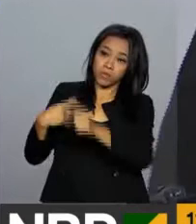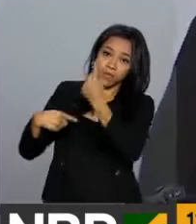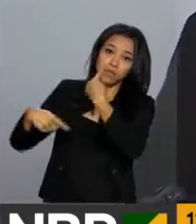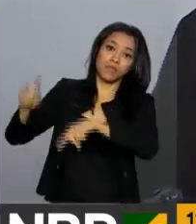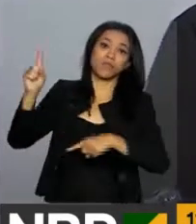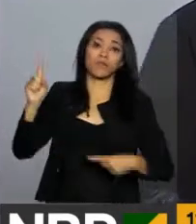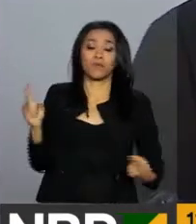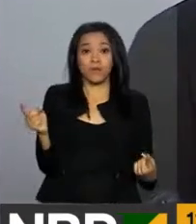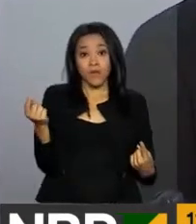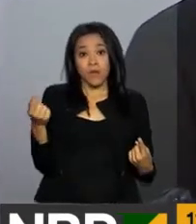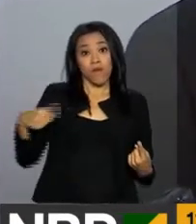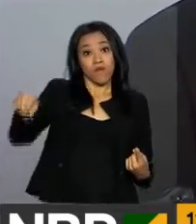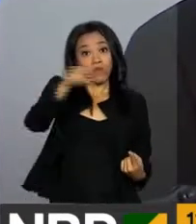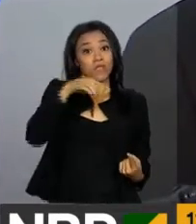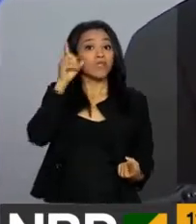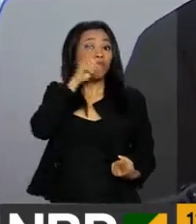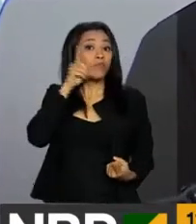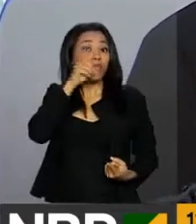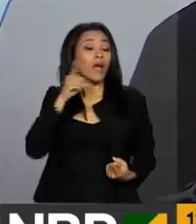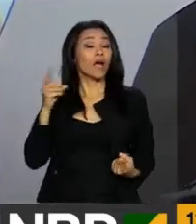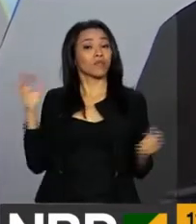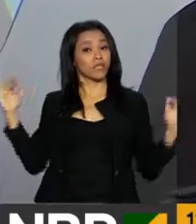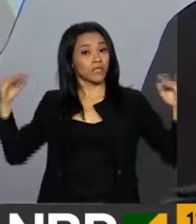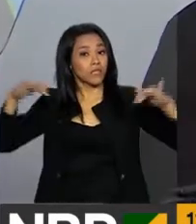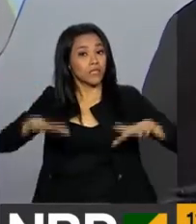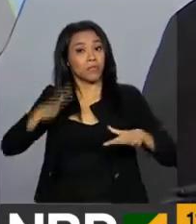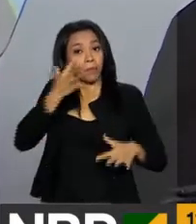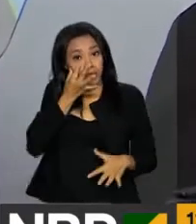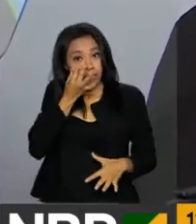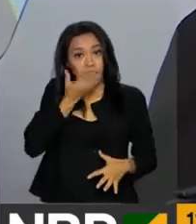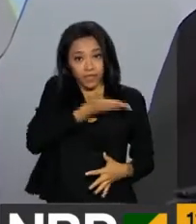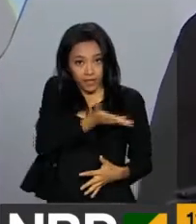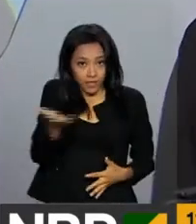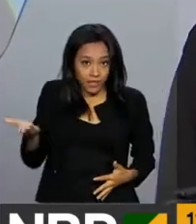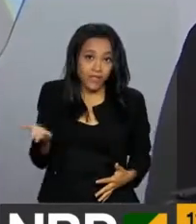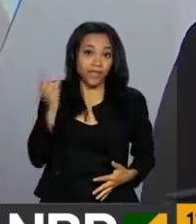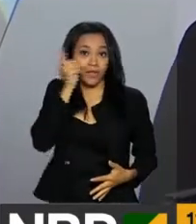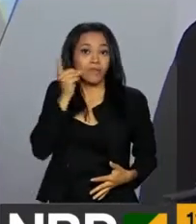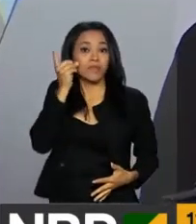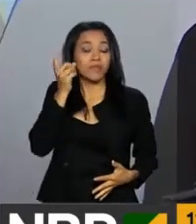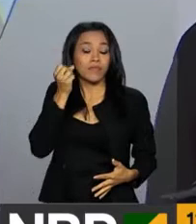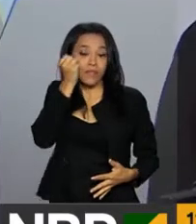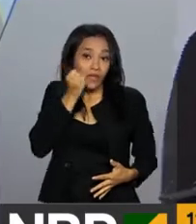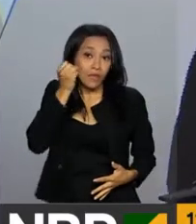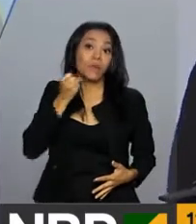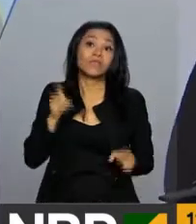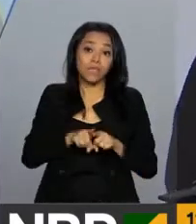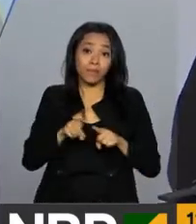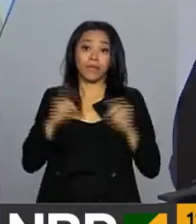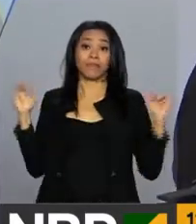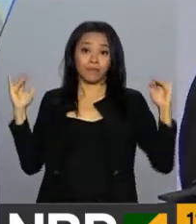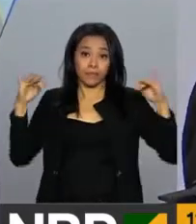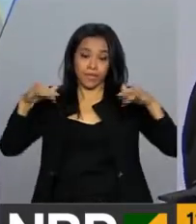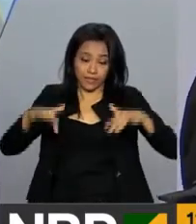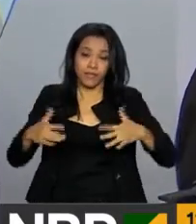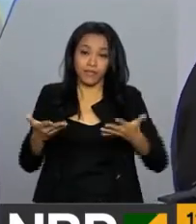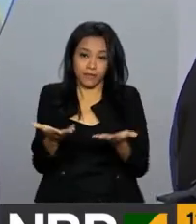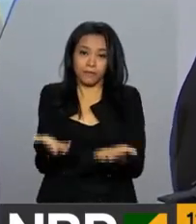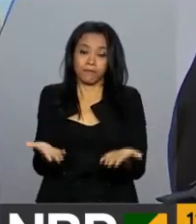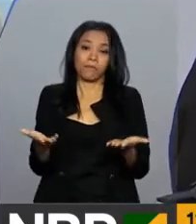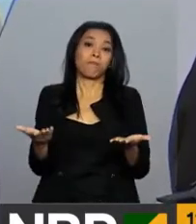parlamentares que se acham que eu digo a você que são parlamentares da melhor sua posição e de uma conduta muito combativa